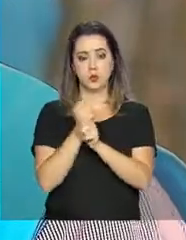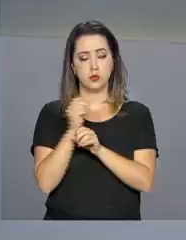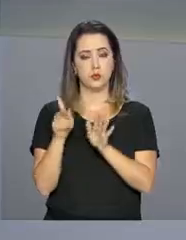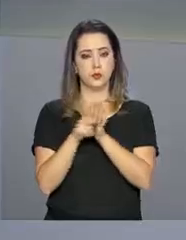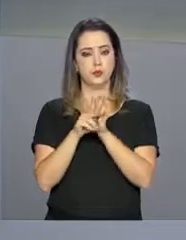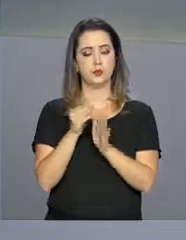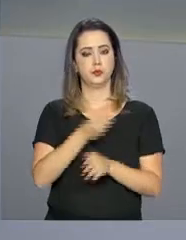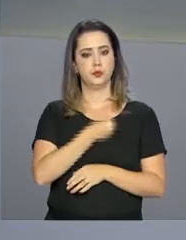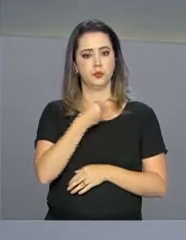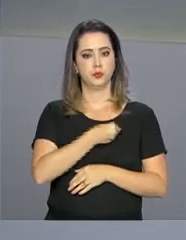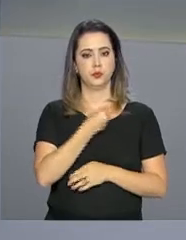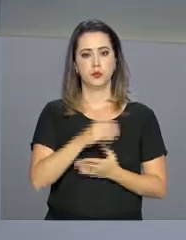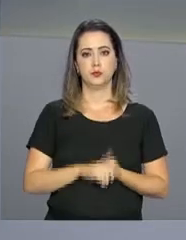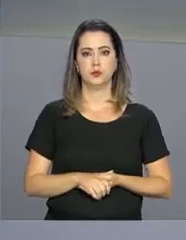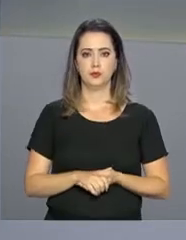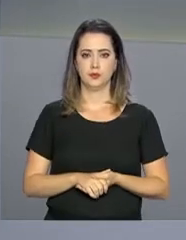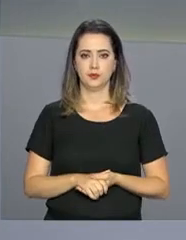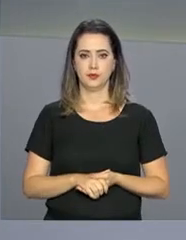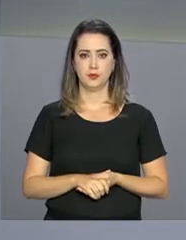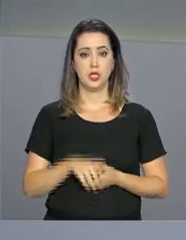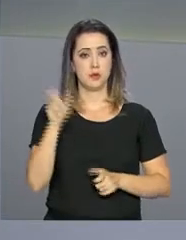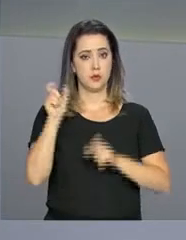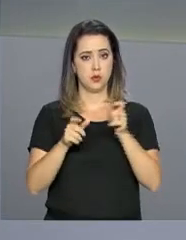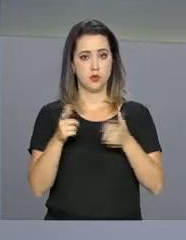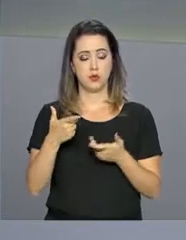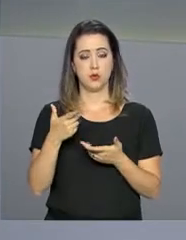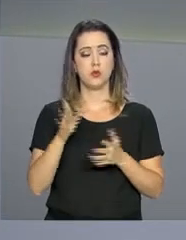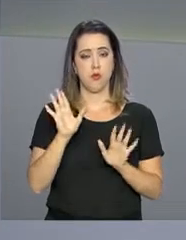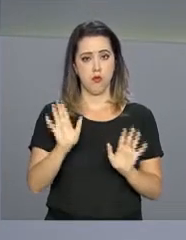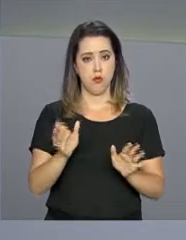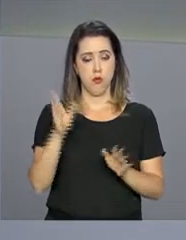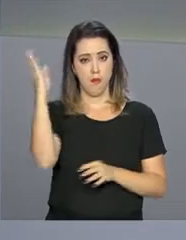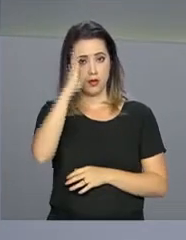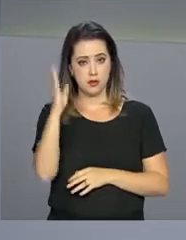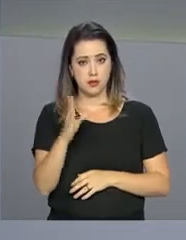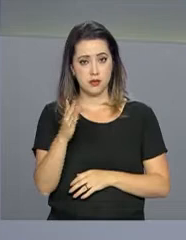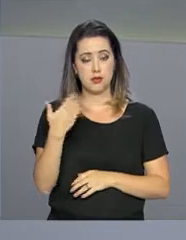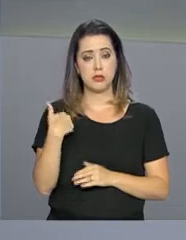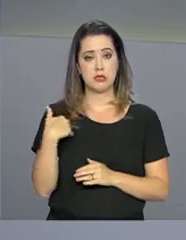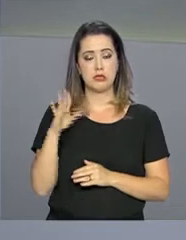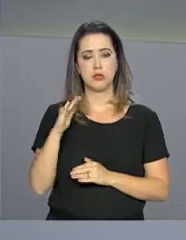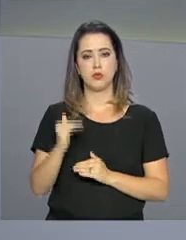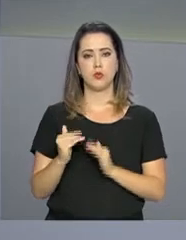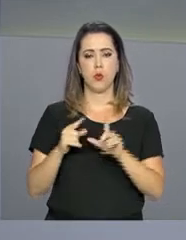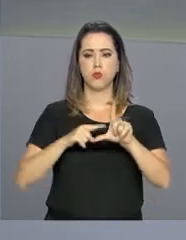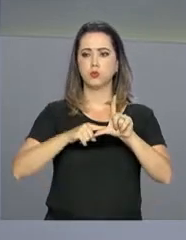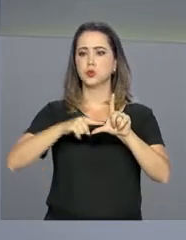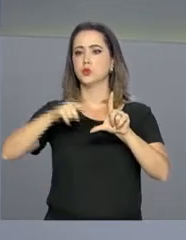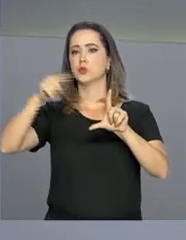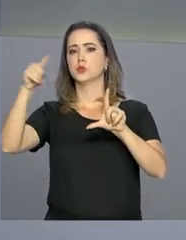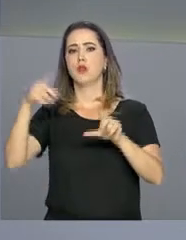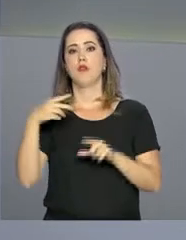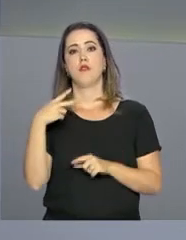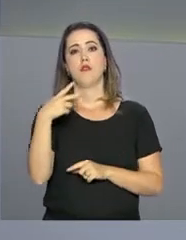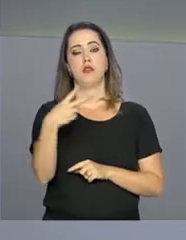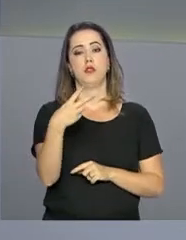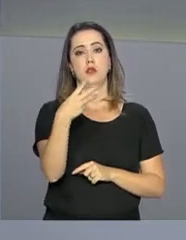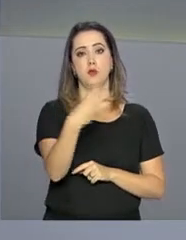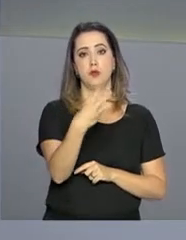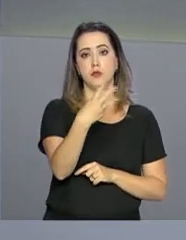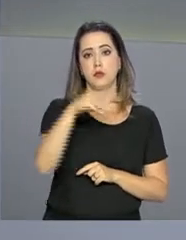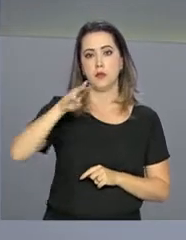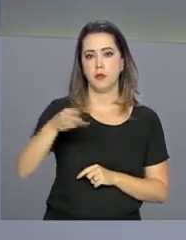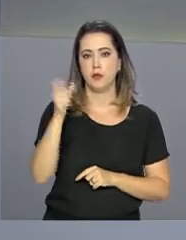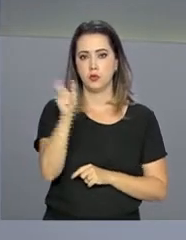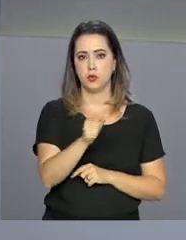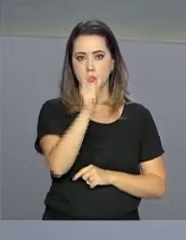vidas a população brasileira deve atingir o auge em 2047 com 233 milhões